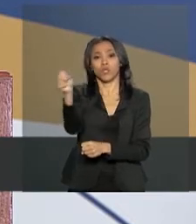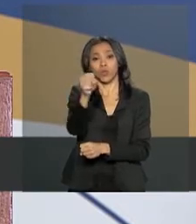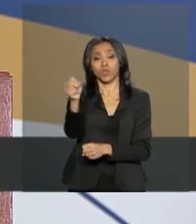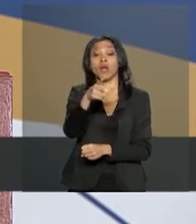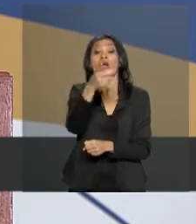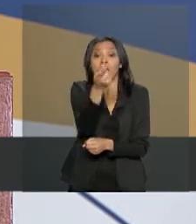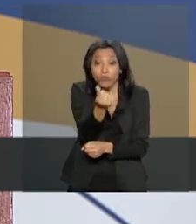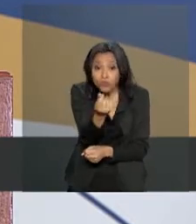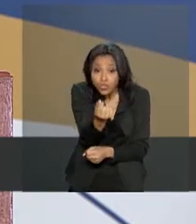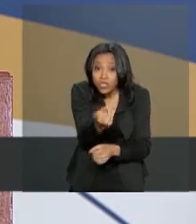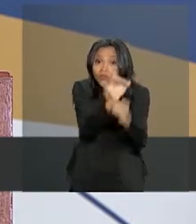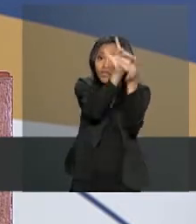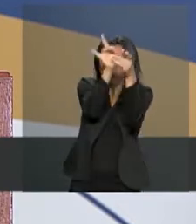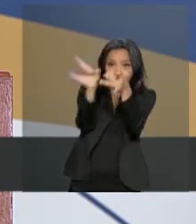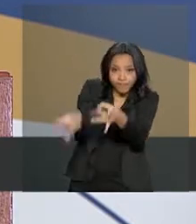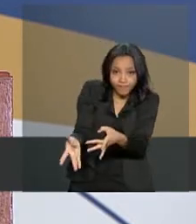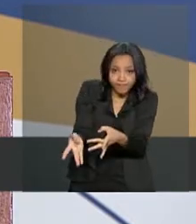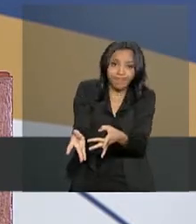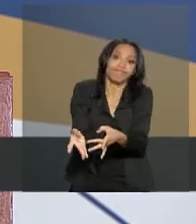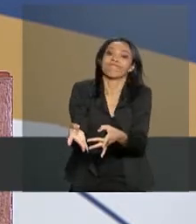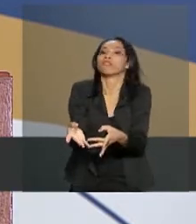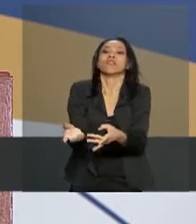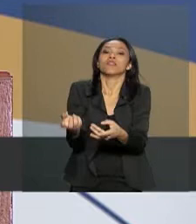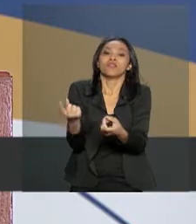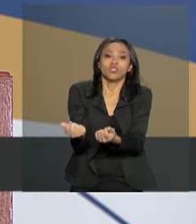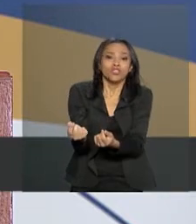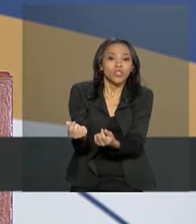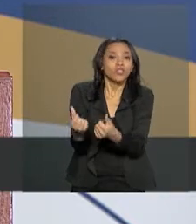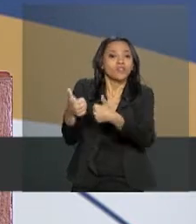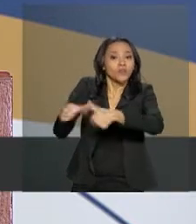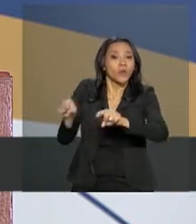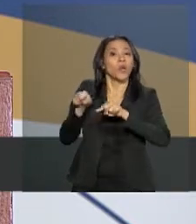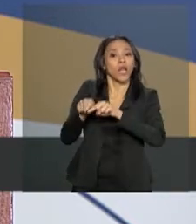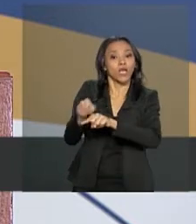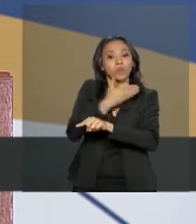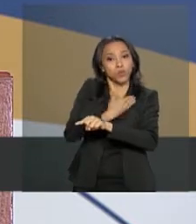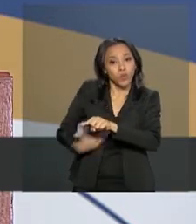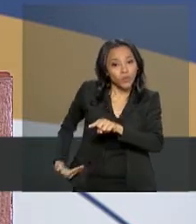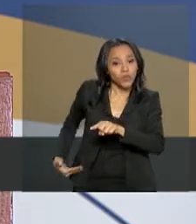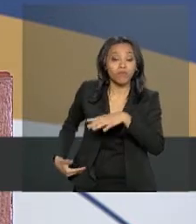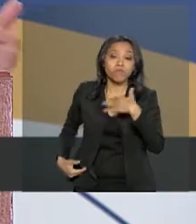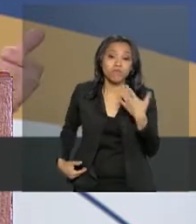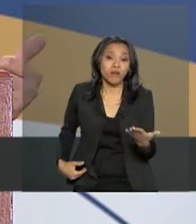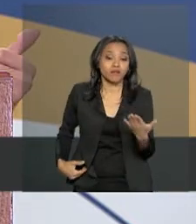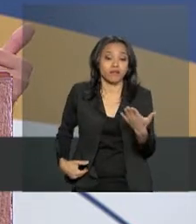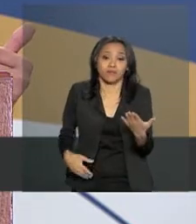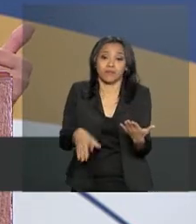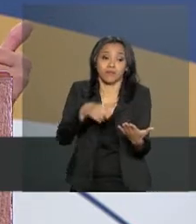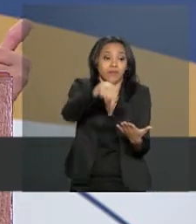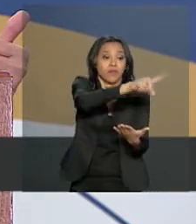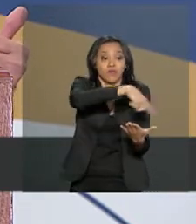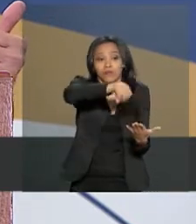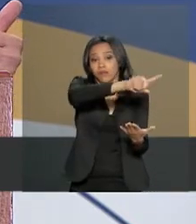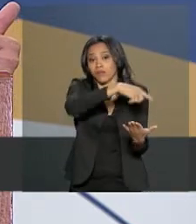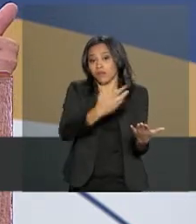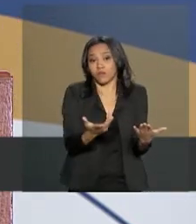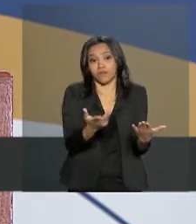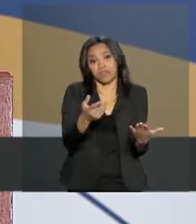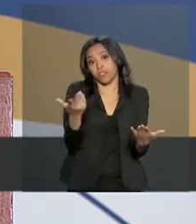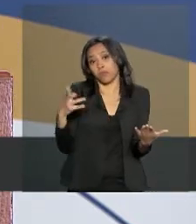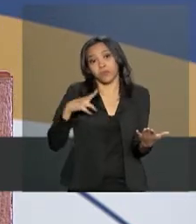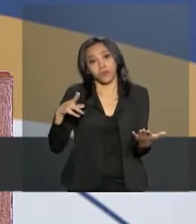nos cofres públicos rendendo para os cofres públicos sem nenhuma vantagem seja para os trabalhadores da iniciativa privada